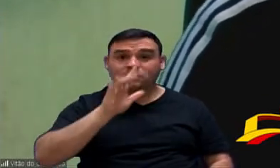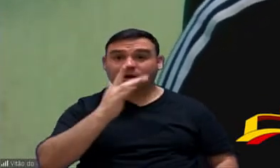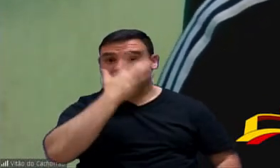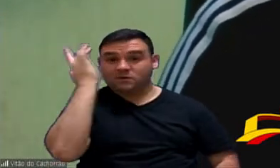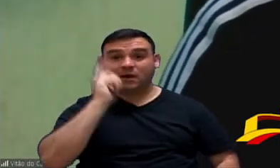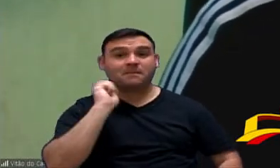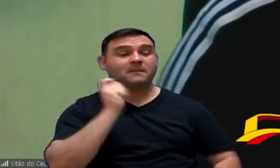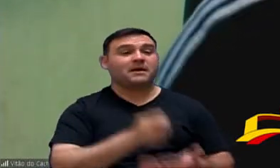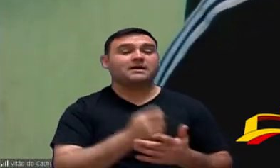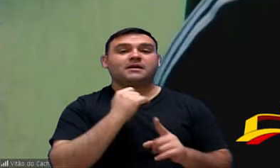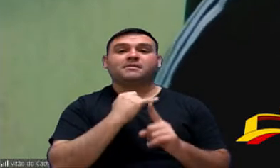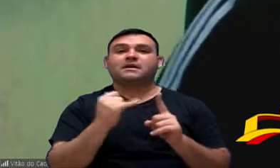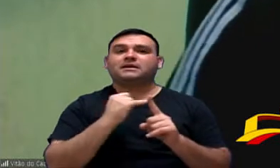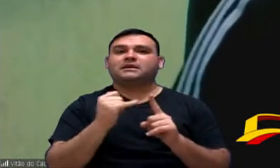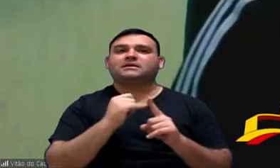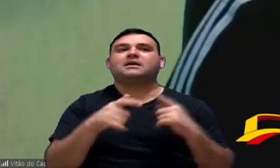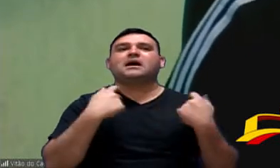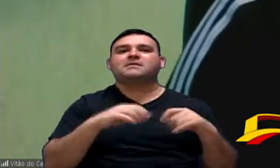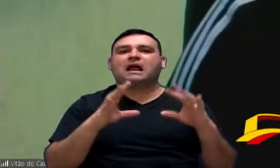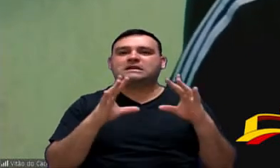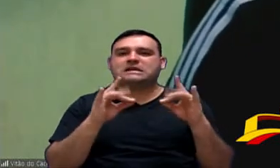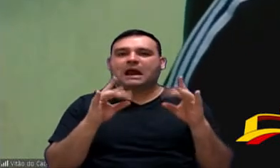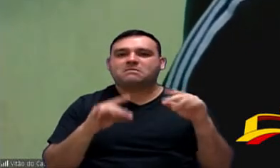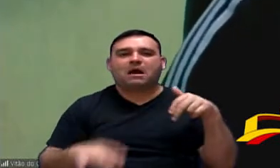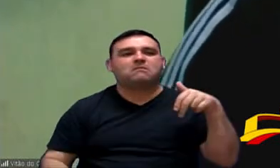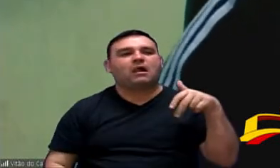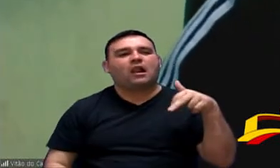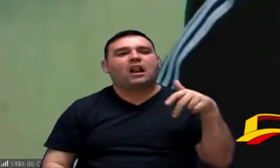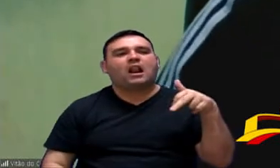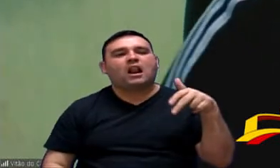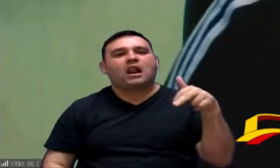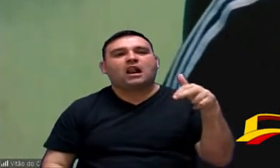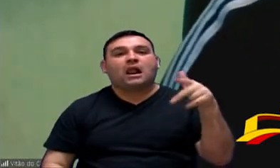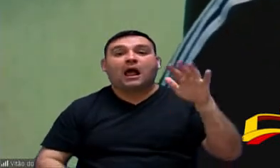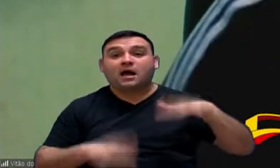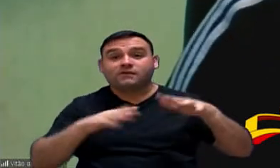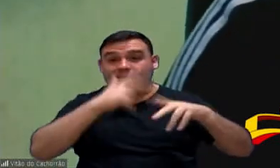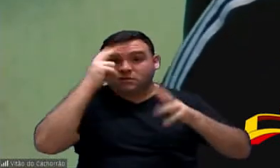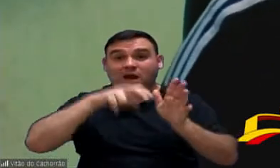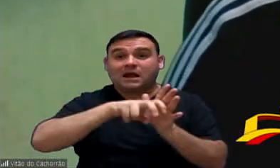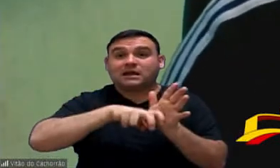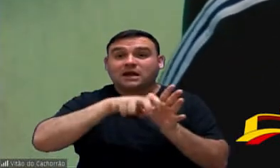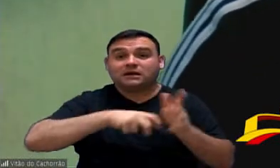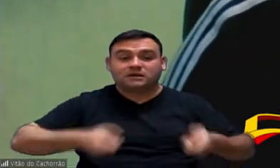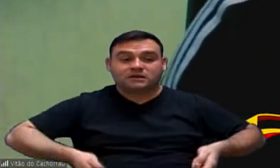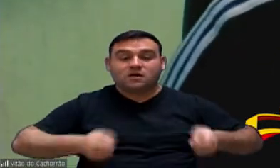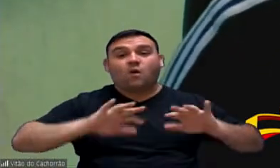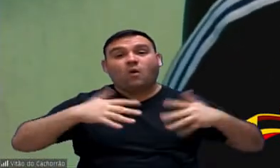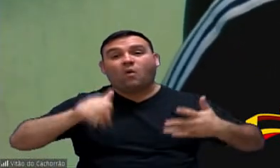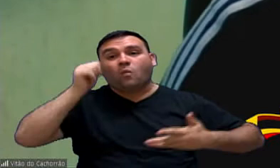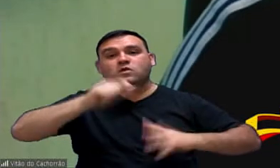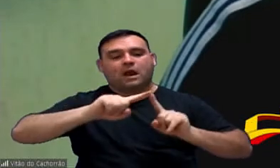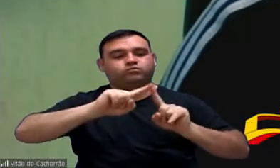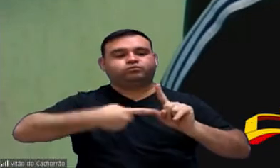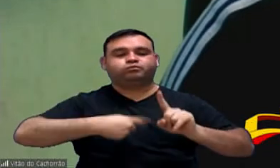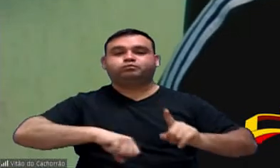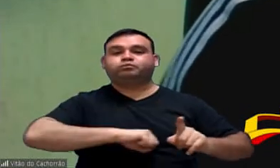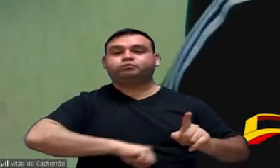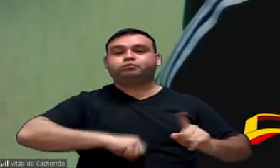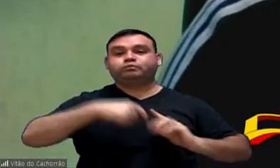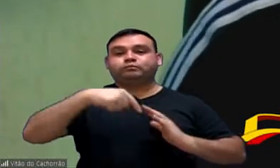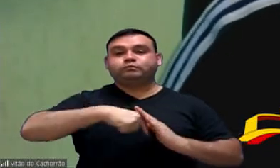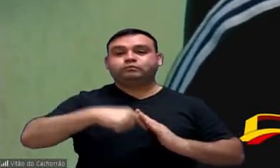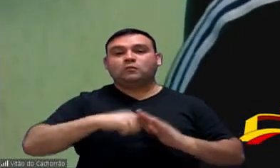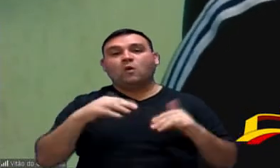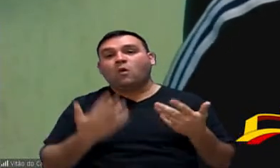pessoa paga meia passagem. Aí tem que ir na lama, um cadeirante, às vezes uma mulher que está fazendo um pré-natal, e a escolinha,